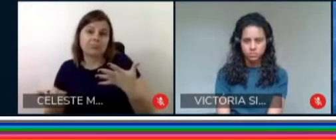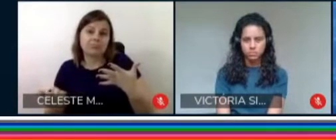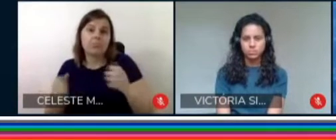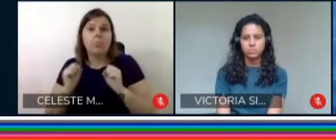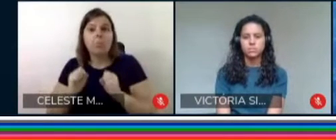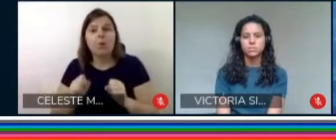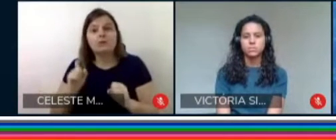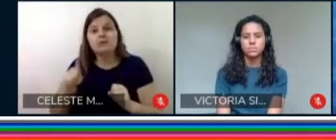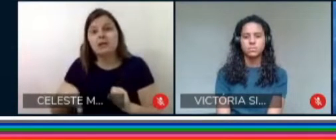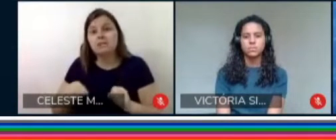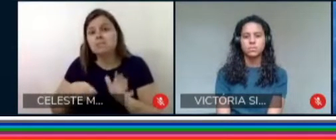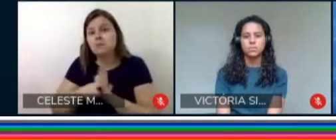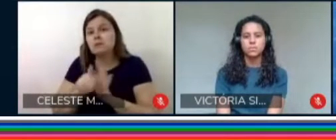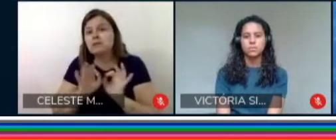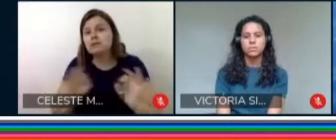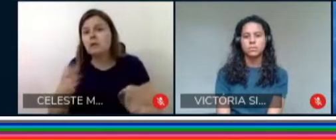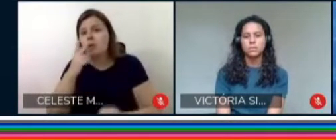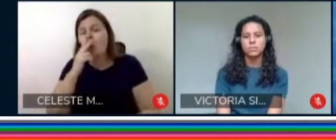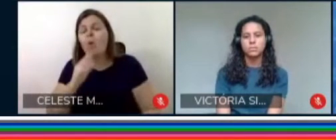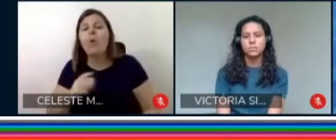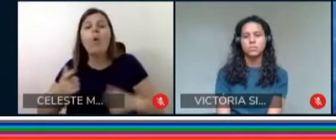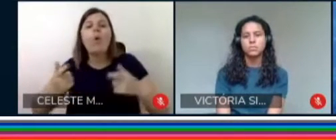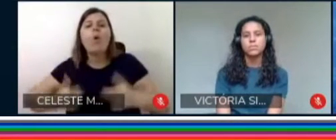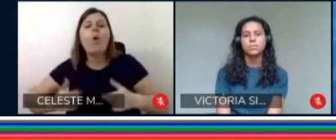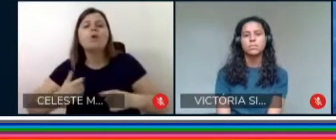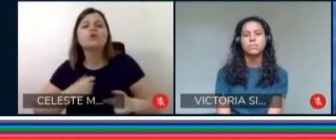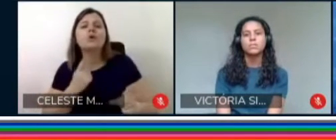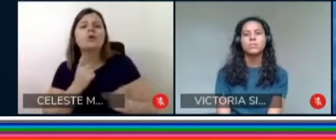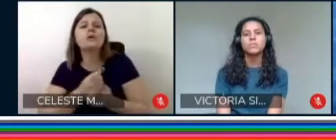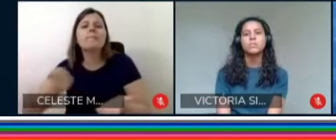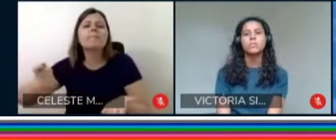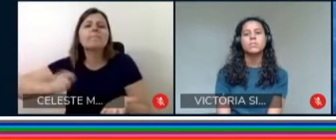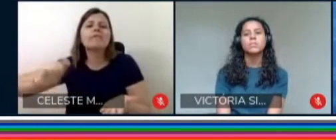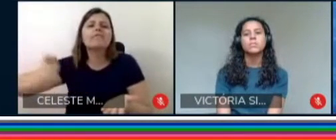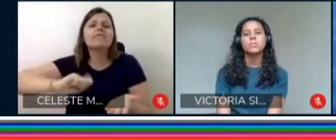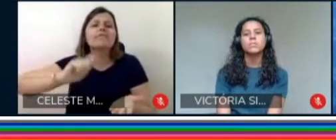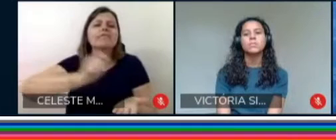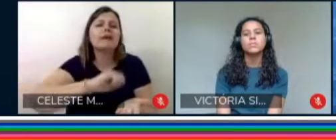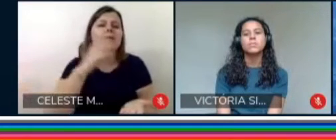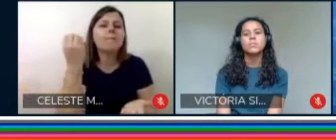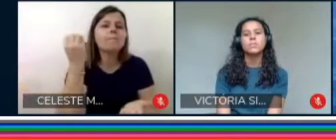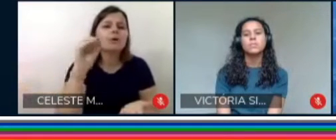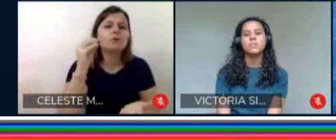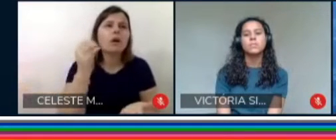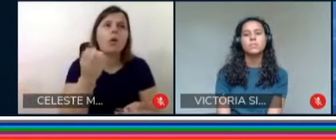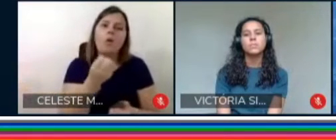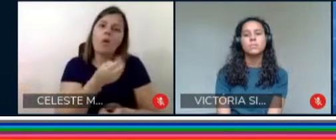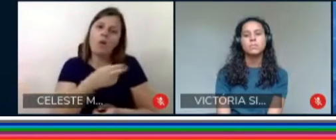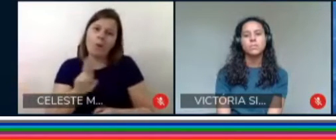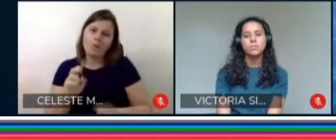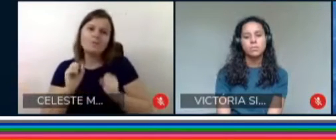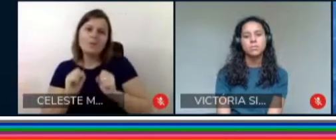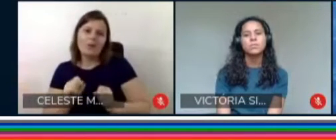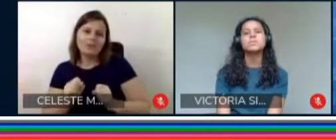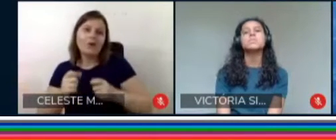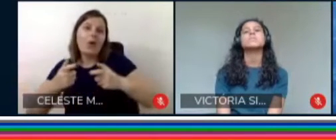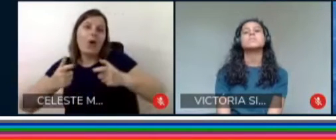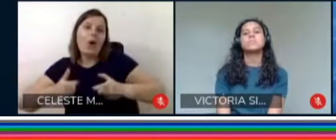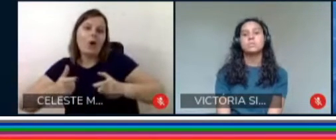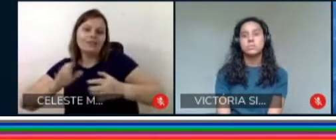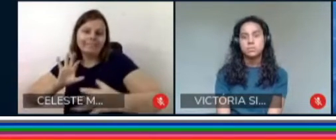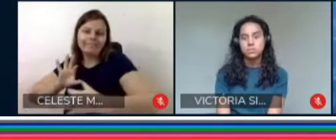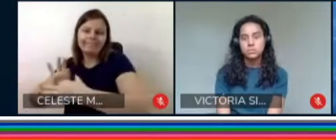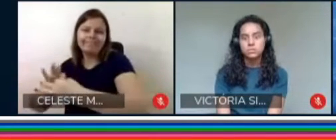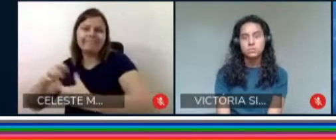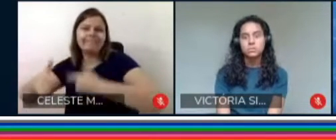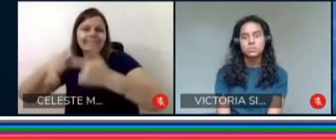onde encontrar bufês de sopas em Porto Alegre, mas podem ser as questões de trabalhos acadêmicos, como, por exemplo,